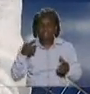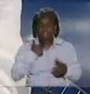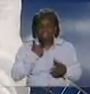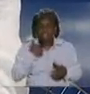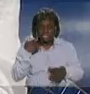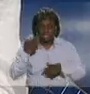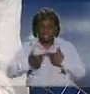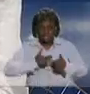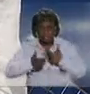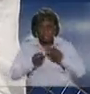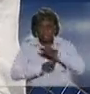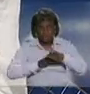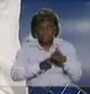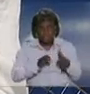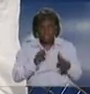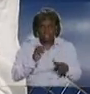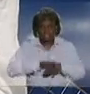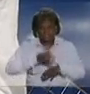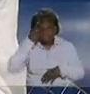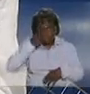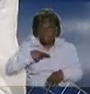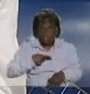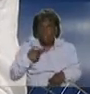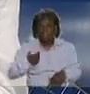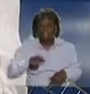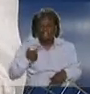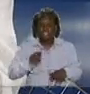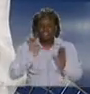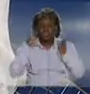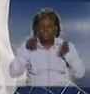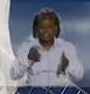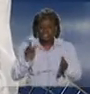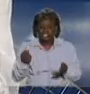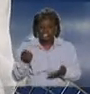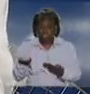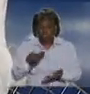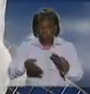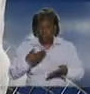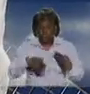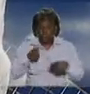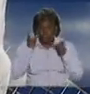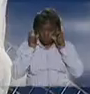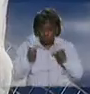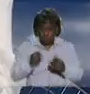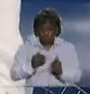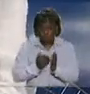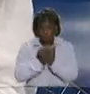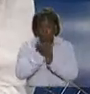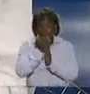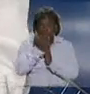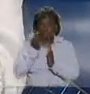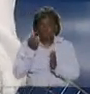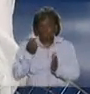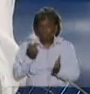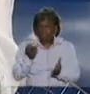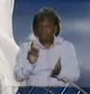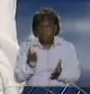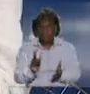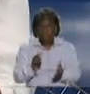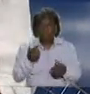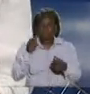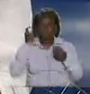que são empreendedoras sociais, elas não têm como principal foco a geração de lucro econômico, de geração de